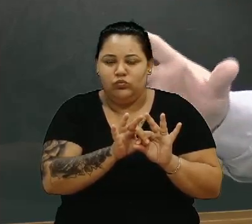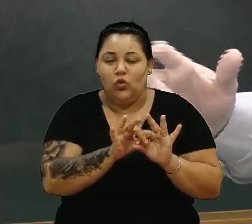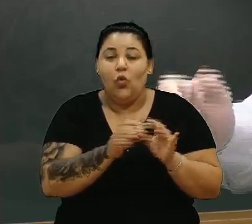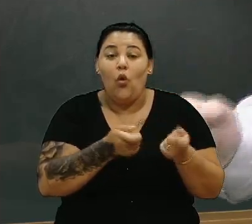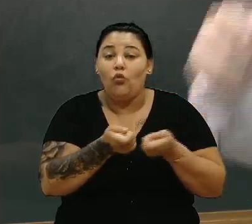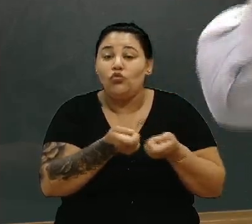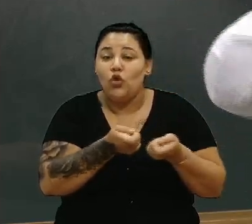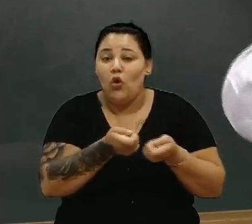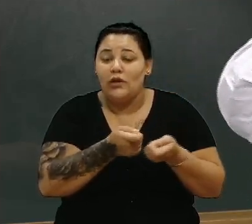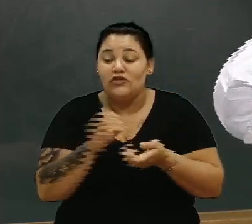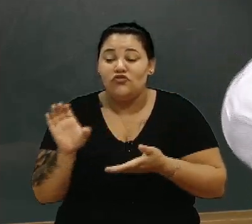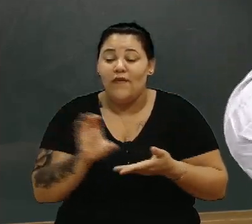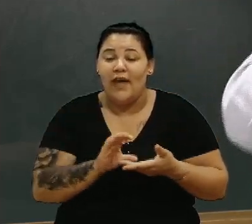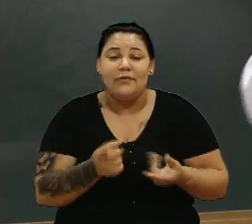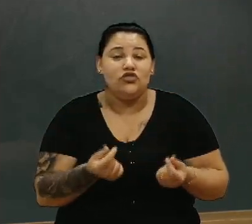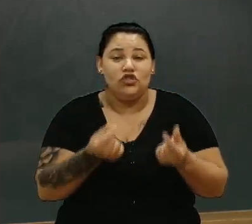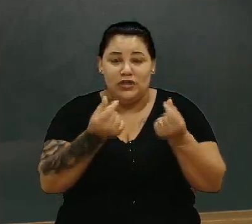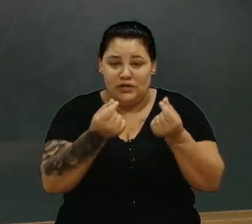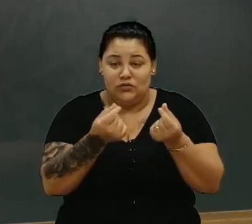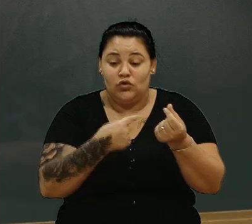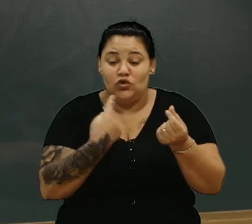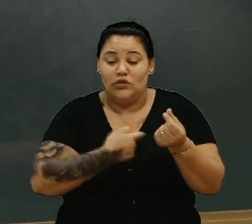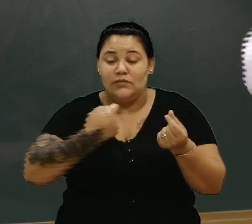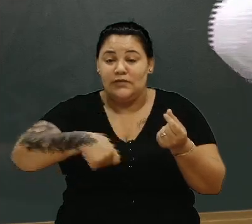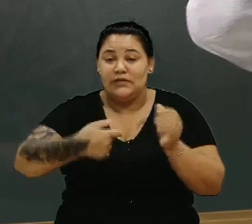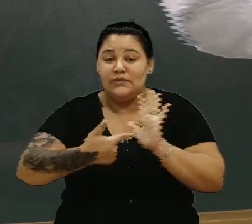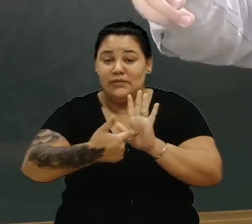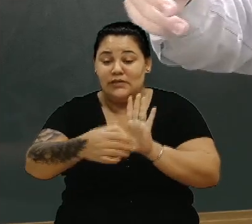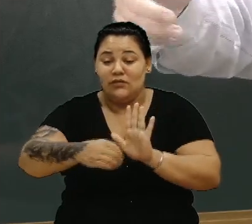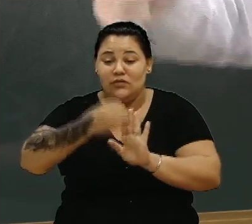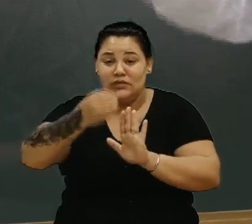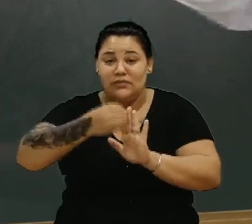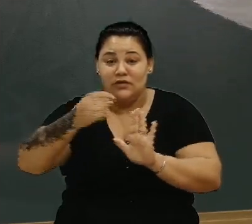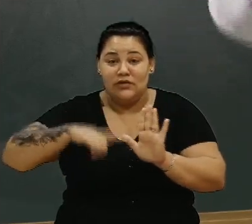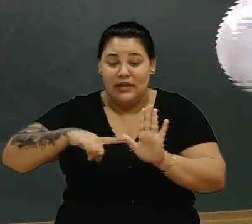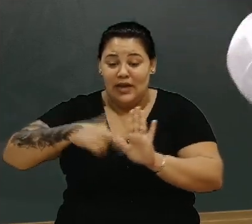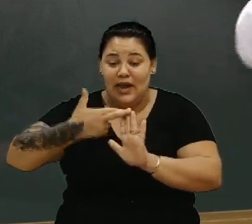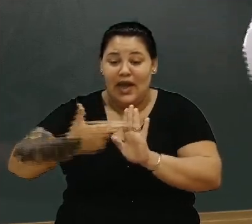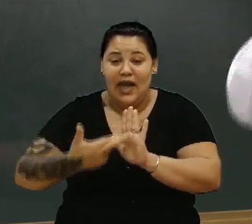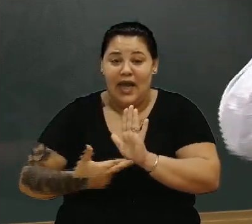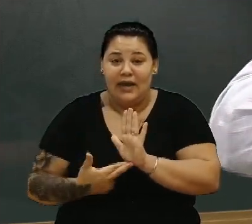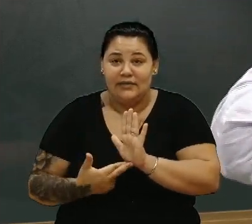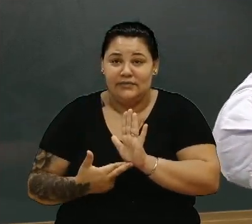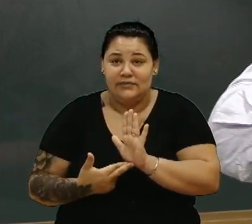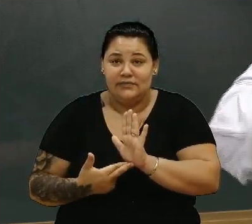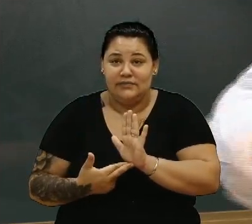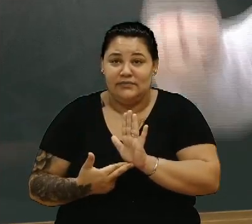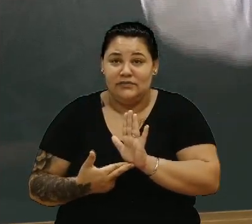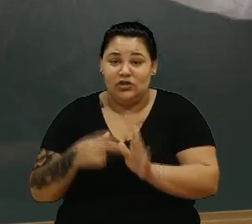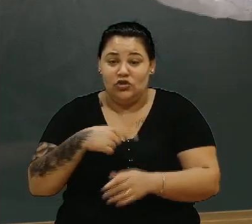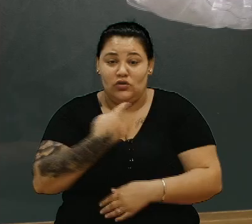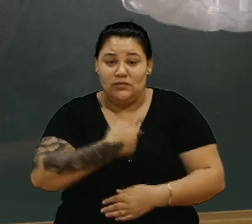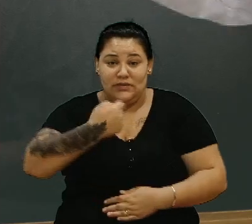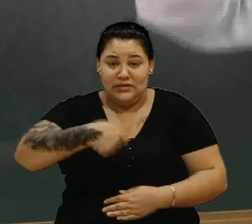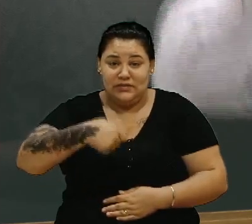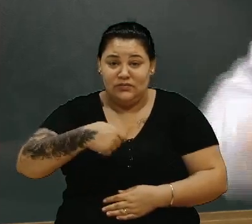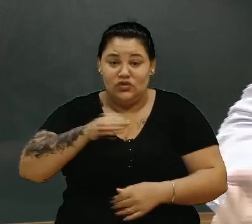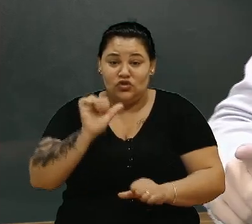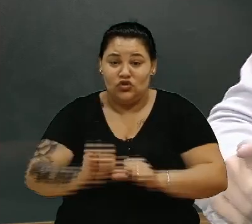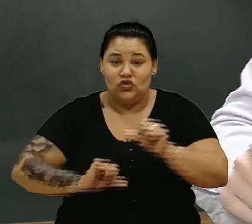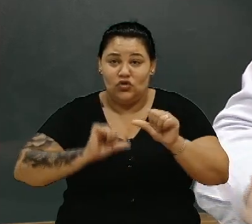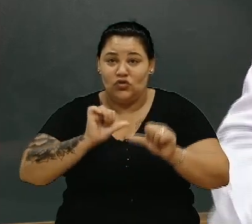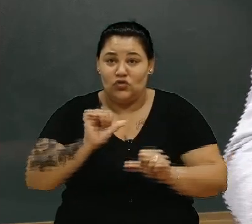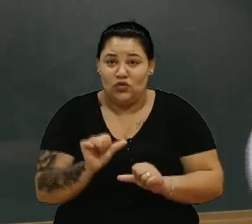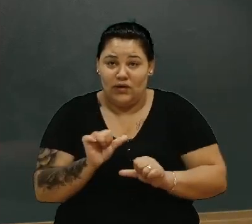casos específicos, nós temos que apresentar um orçamento, e esse orçamento tem determinações. Essa casa teve que alterar o seu orçamento, e o governo federal teve que alterar